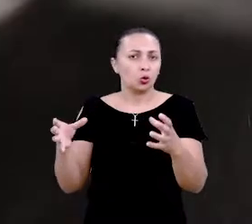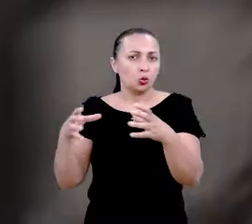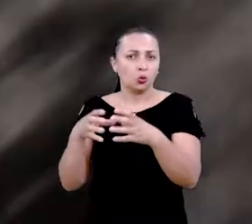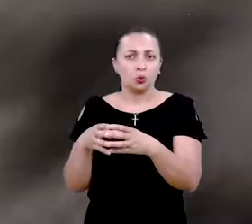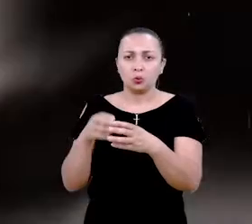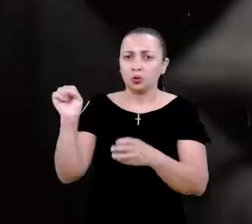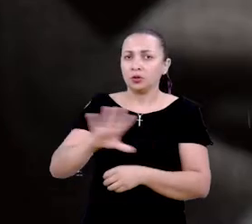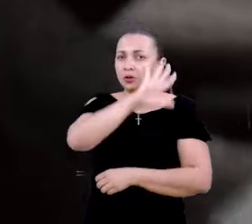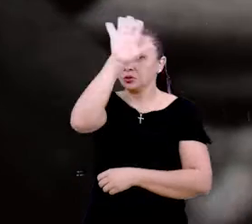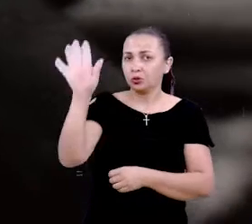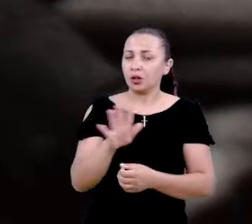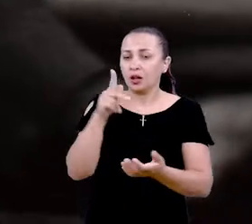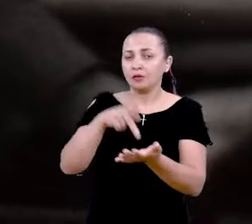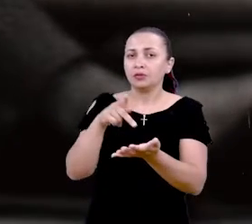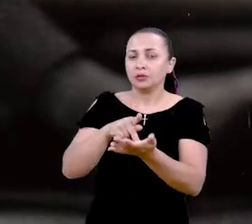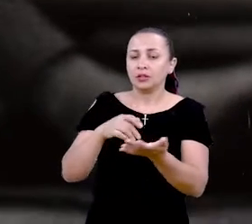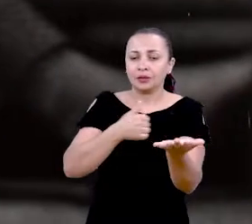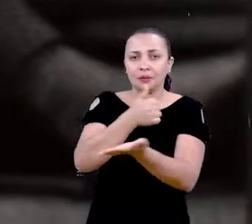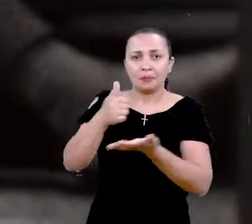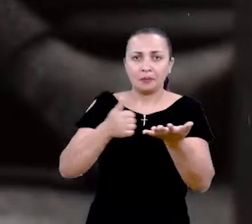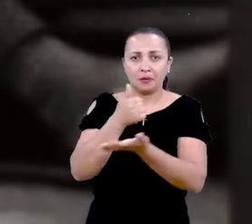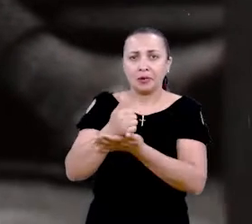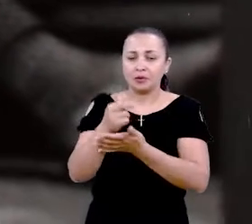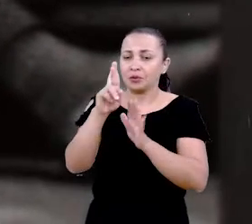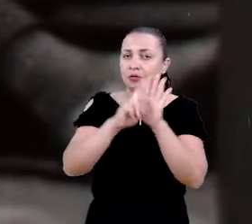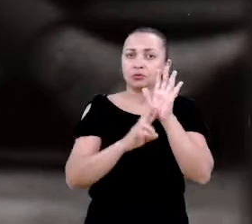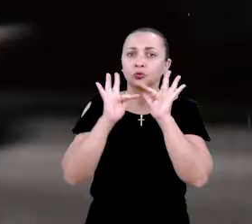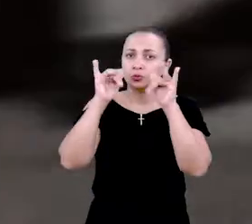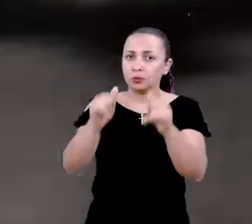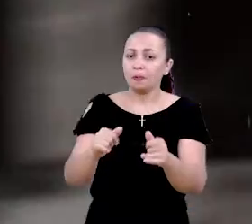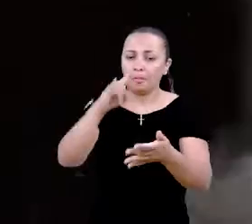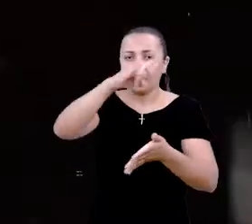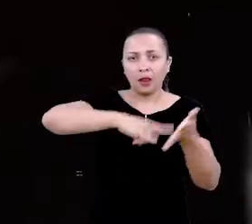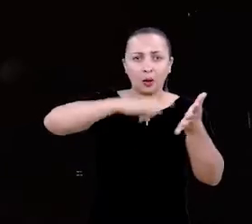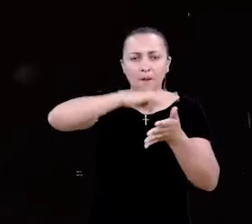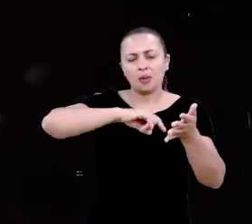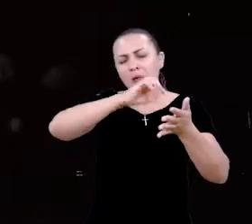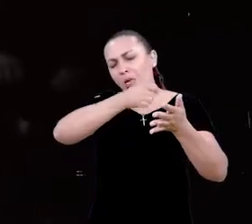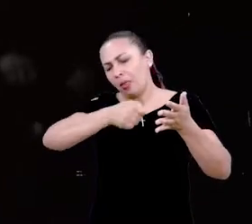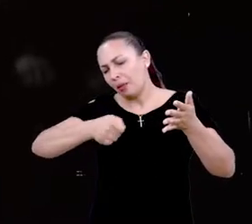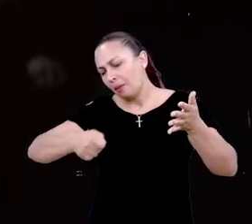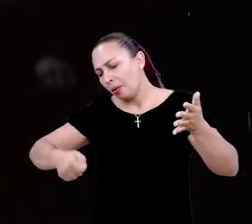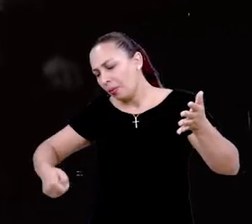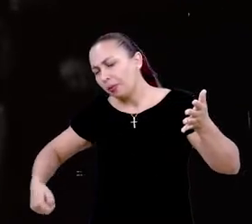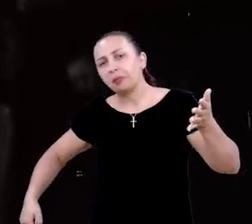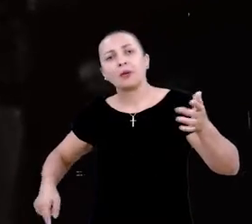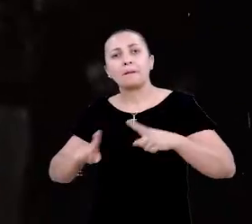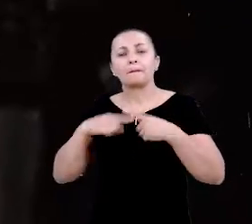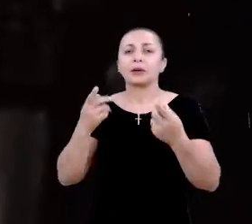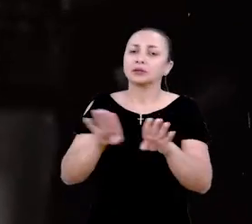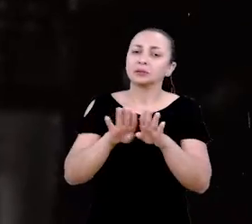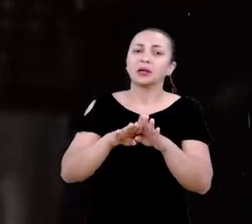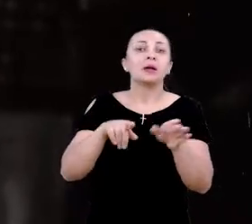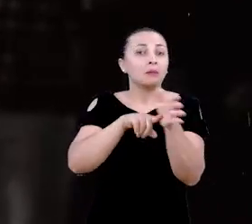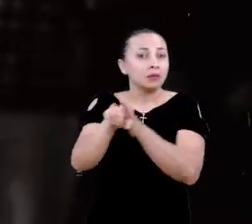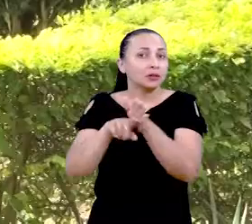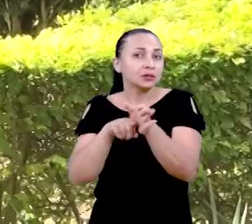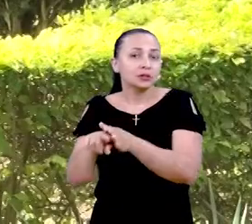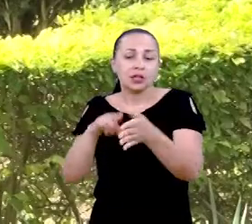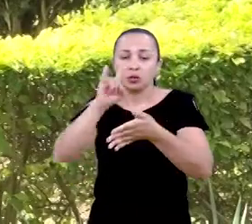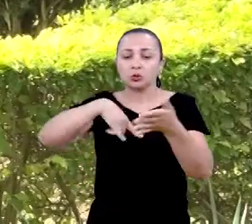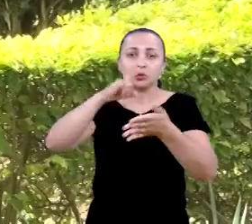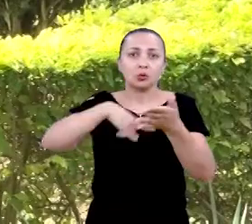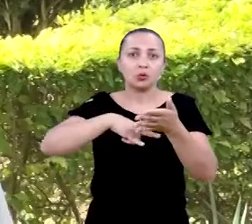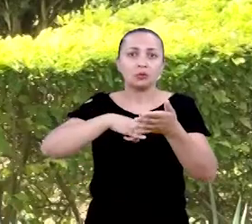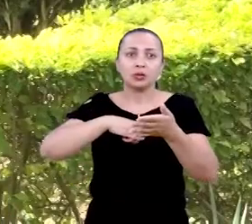nós optamos por estudar a Comissão Nacional da Verdade, tendo como base fundamental o relatório final, que é um documento muito extenso,